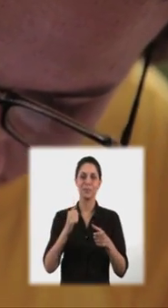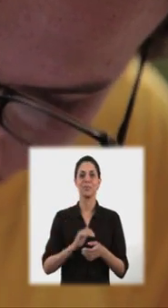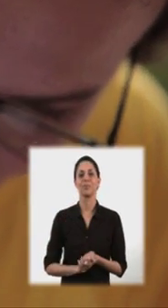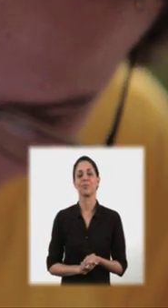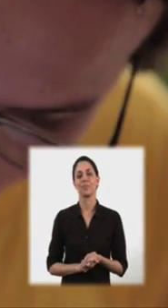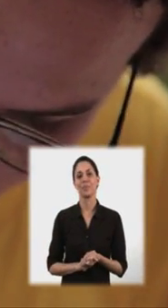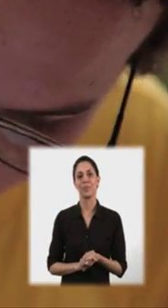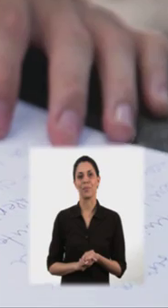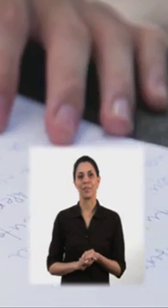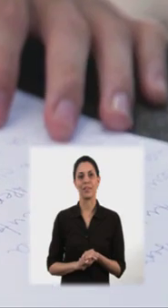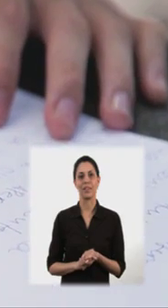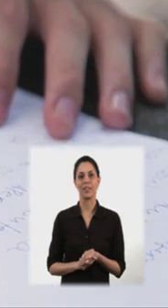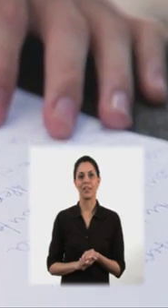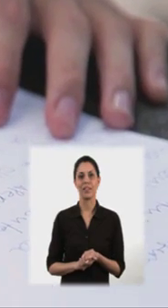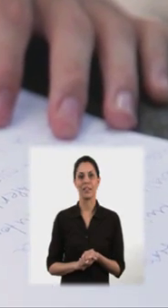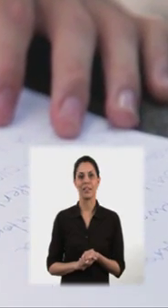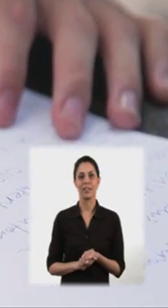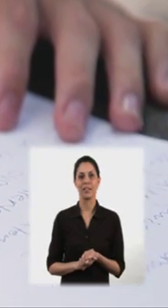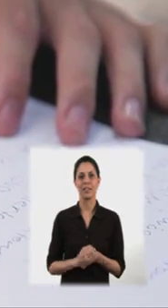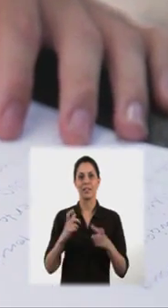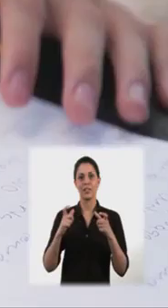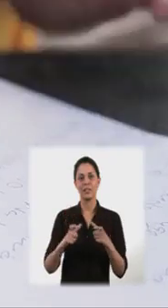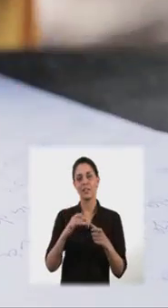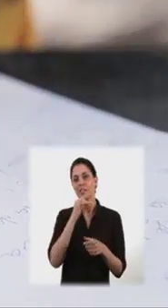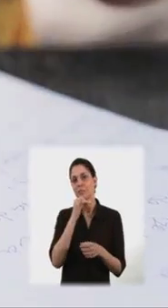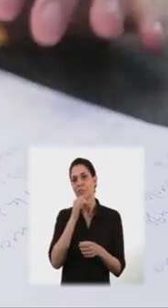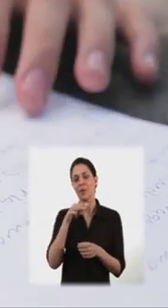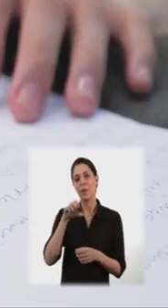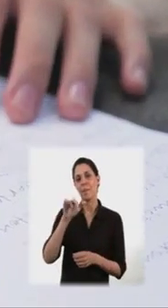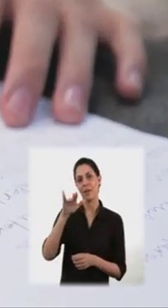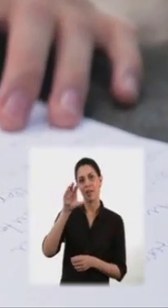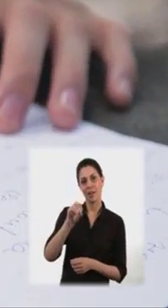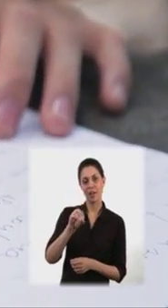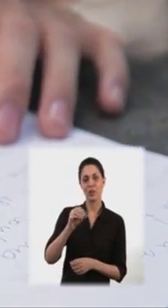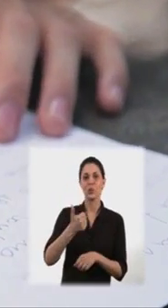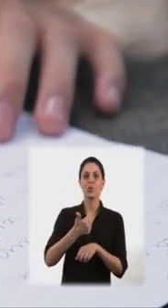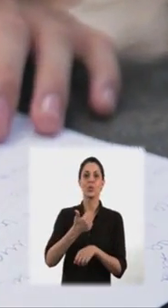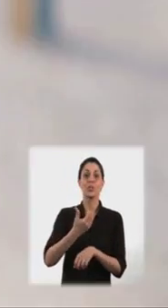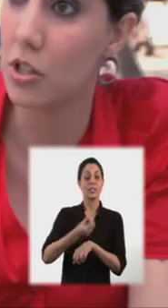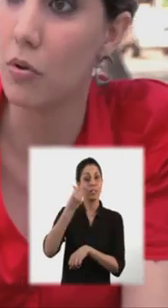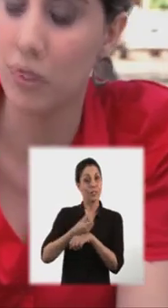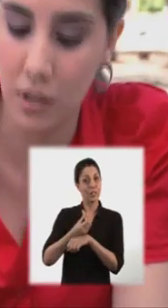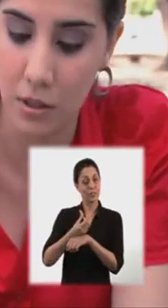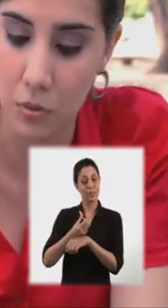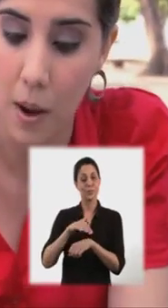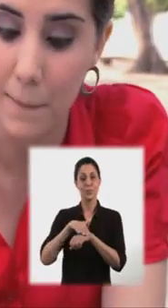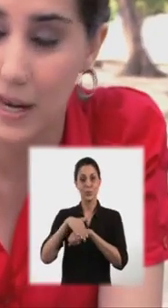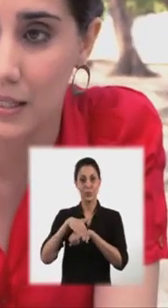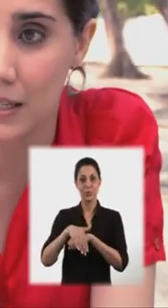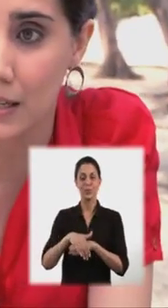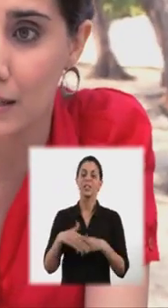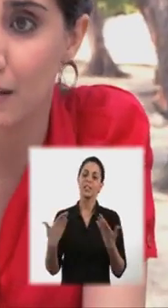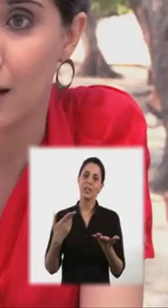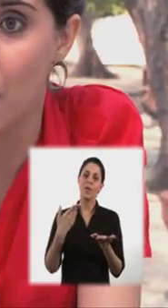Mercado da Madalena, às 18 horas. O convite, ele vai ter as informações de estar convidando